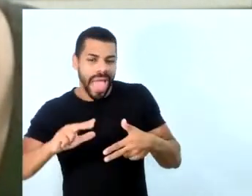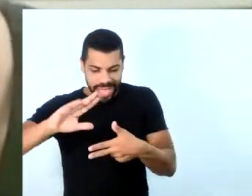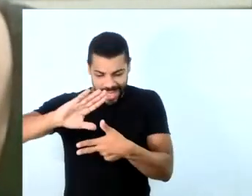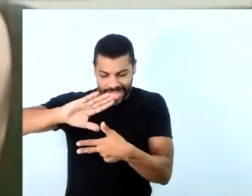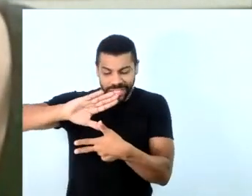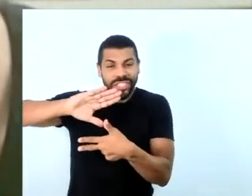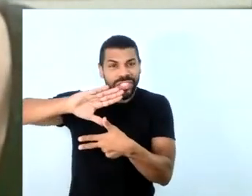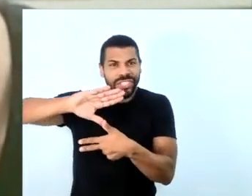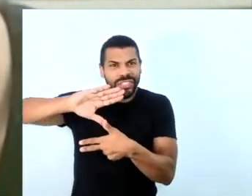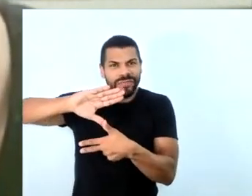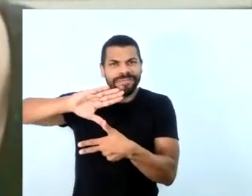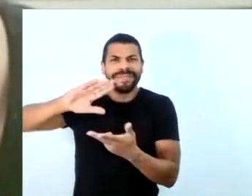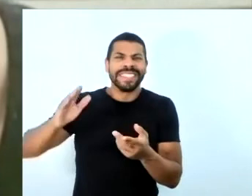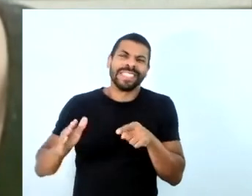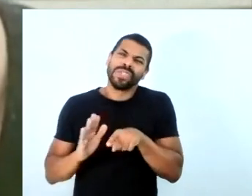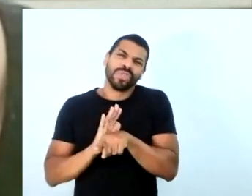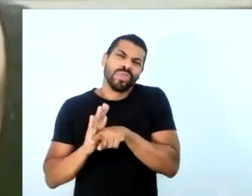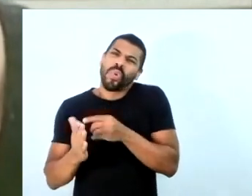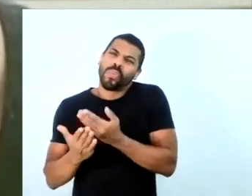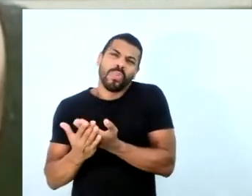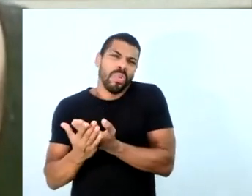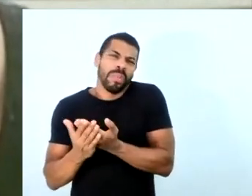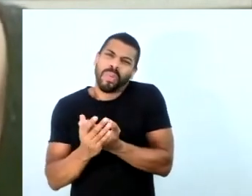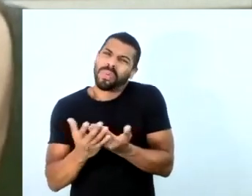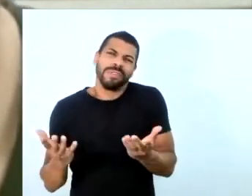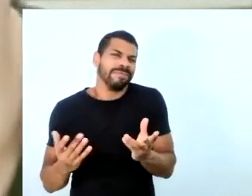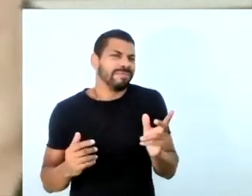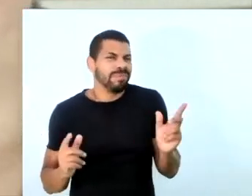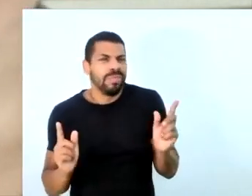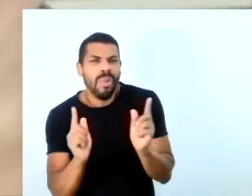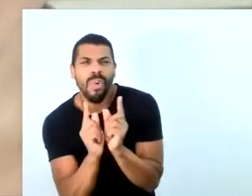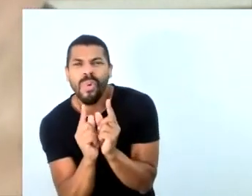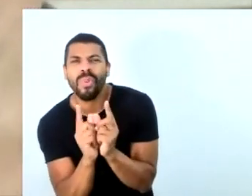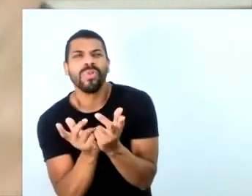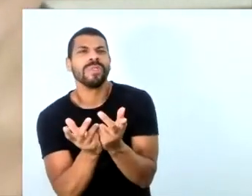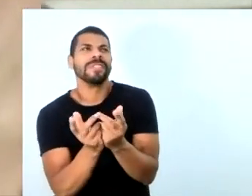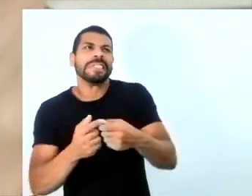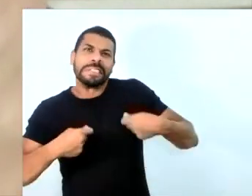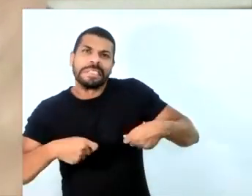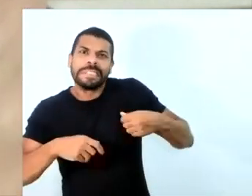cinema latino e eu estudei pouquíssimo do cinema